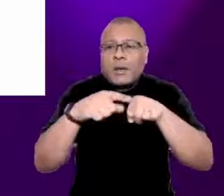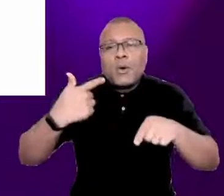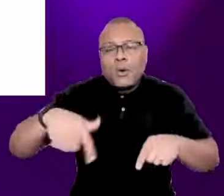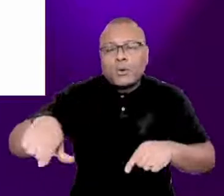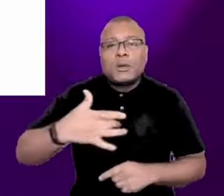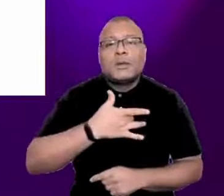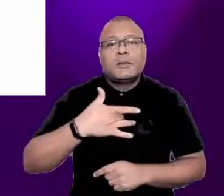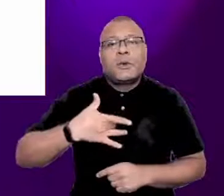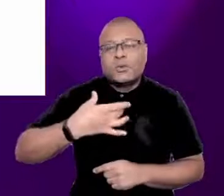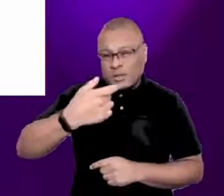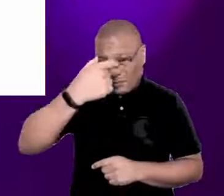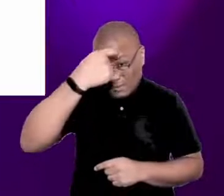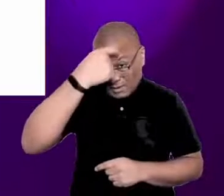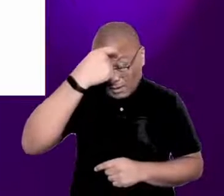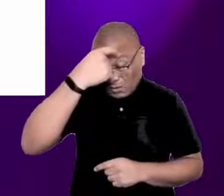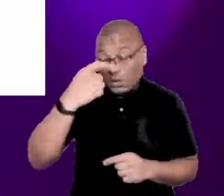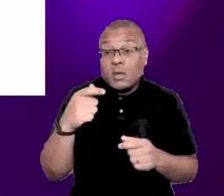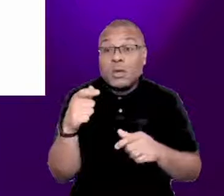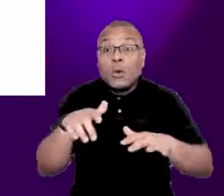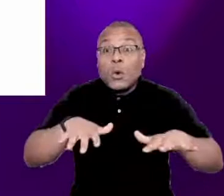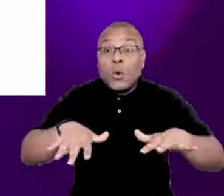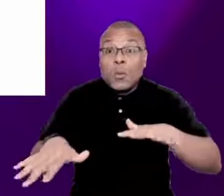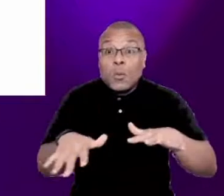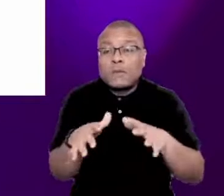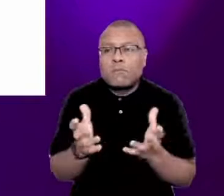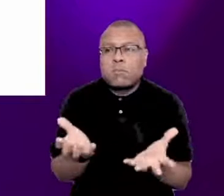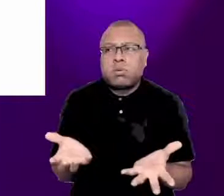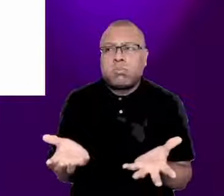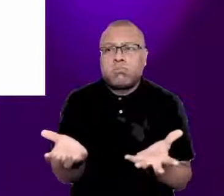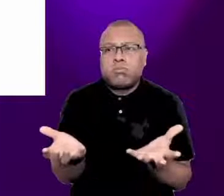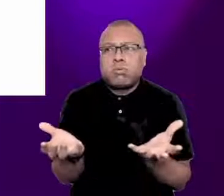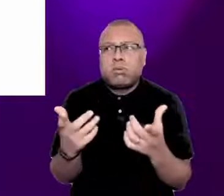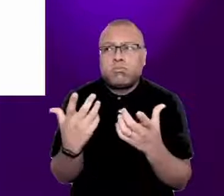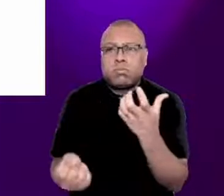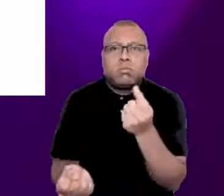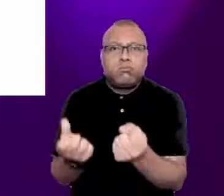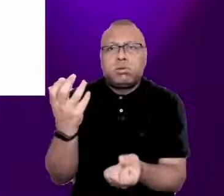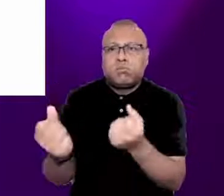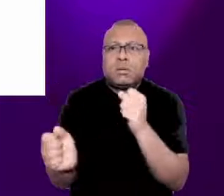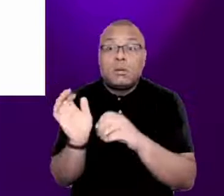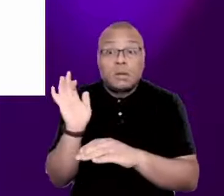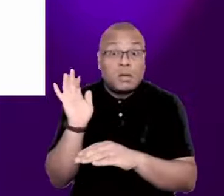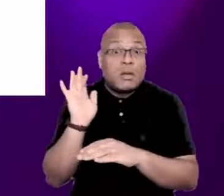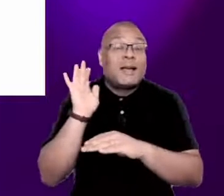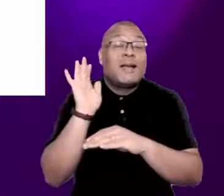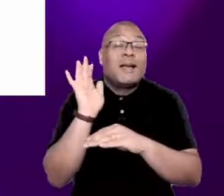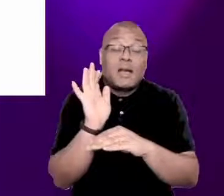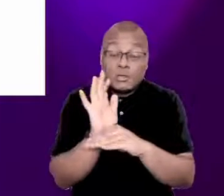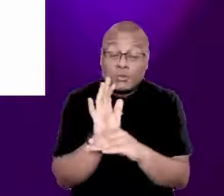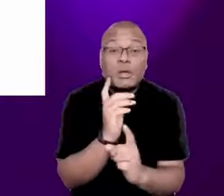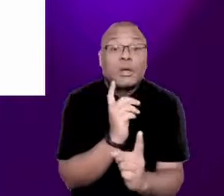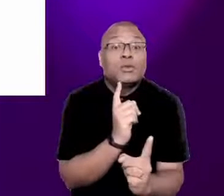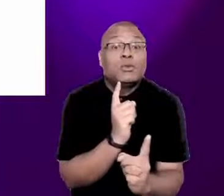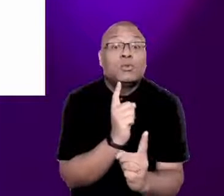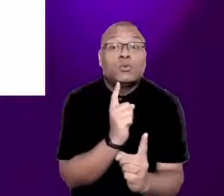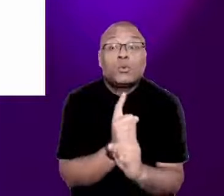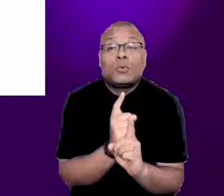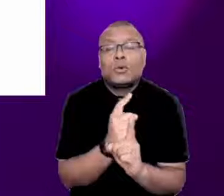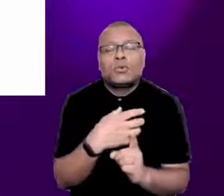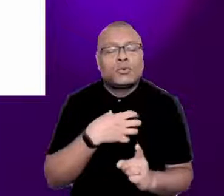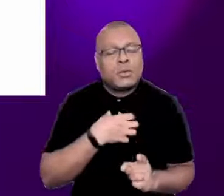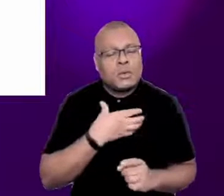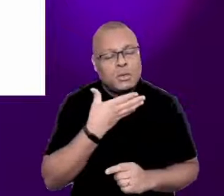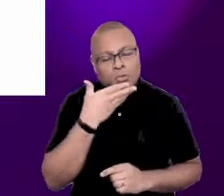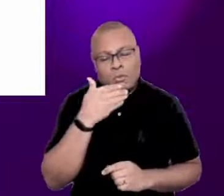o movimento vem crescendo de forma bem rápida para nos ajudar, né, a descobrir uma forma melhor